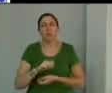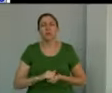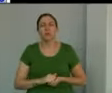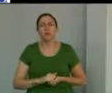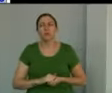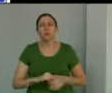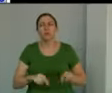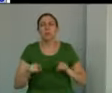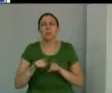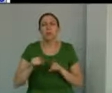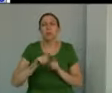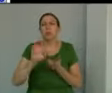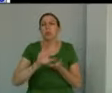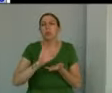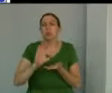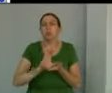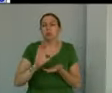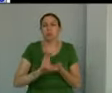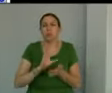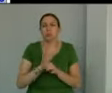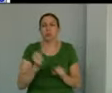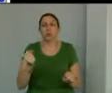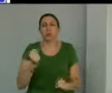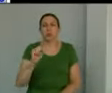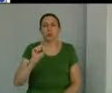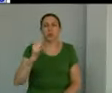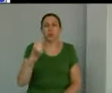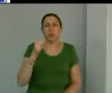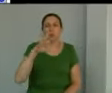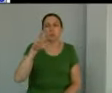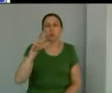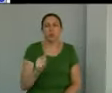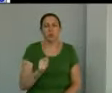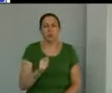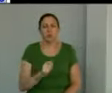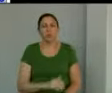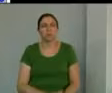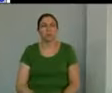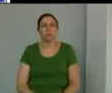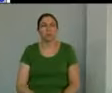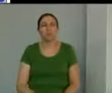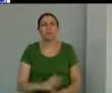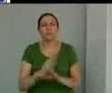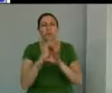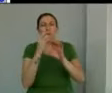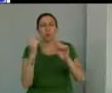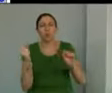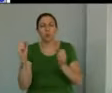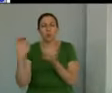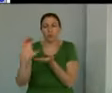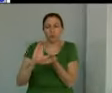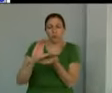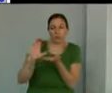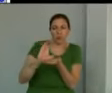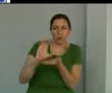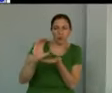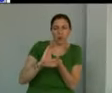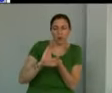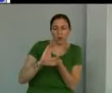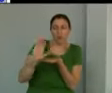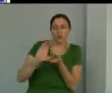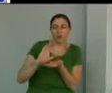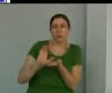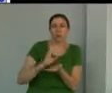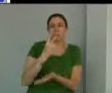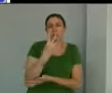3.239.000. E transferências de capital, mais 8 milhões, seria um valor para investimentos. Então, o total de transferências, de receita e transferência, então,